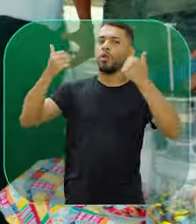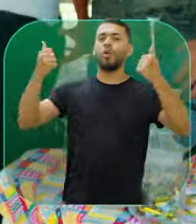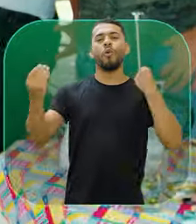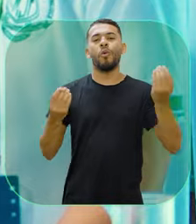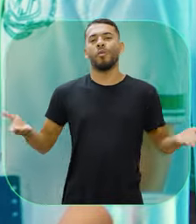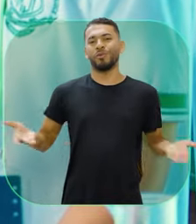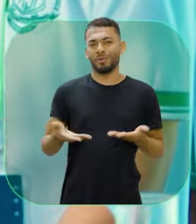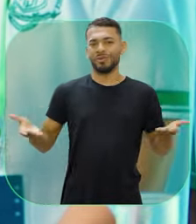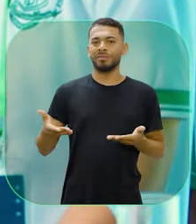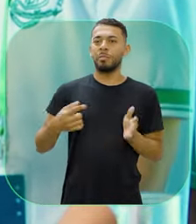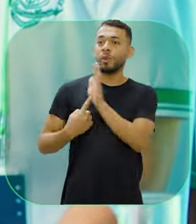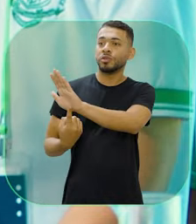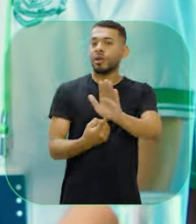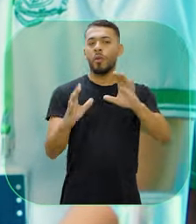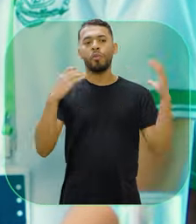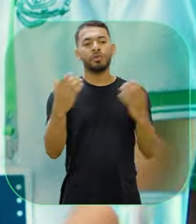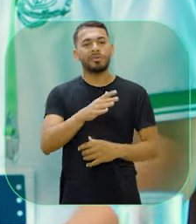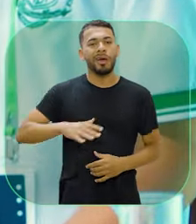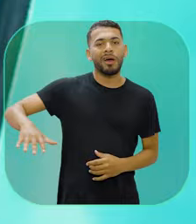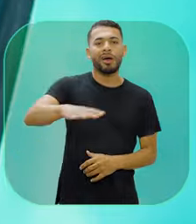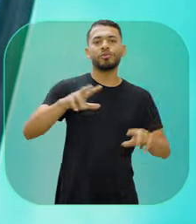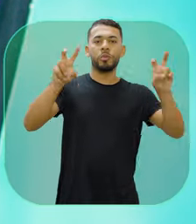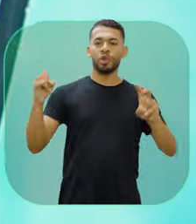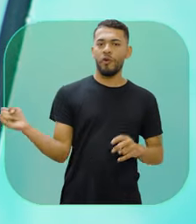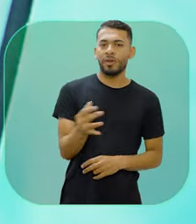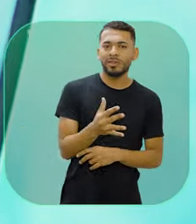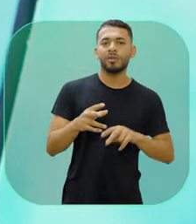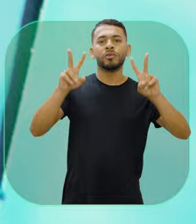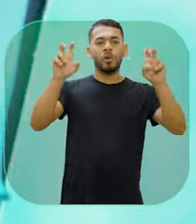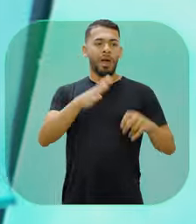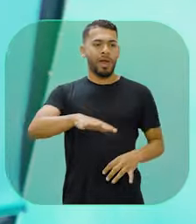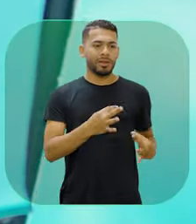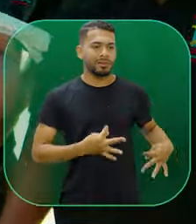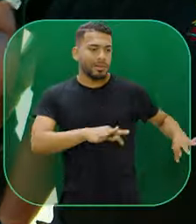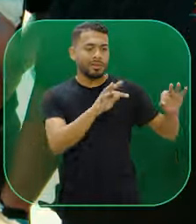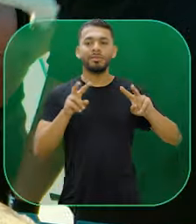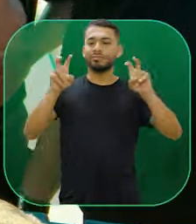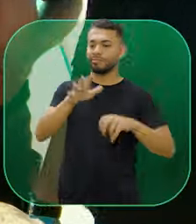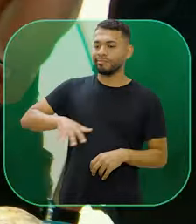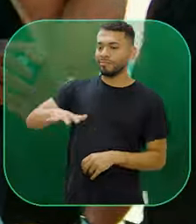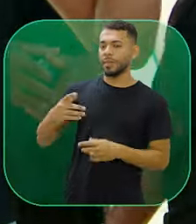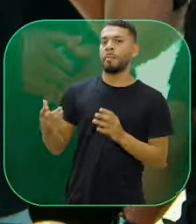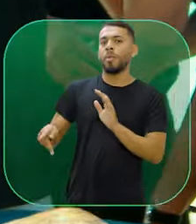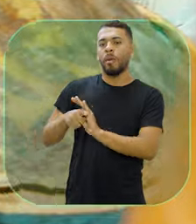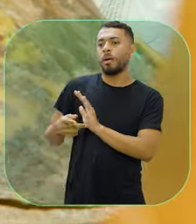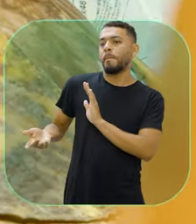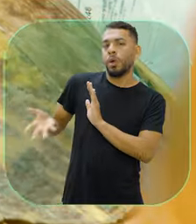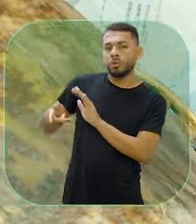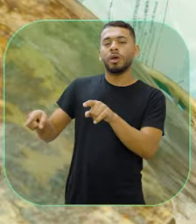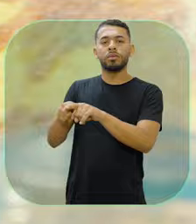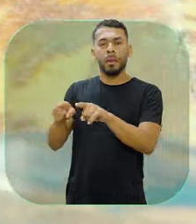né, como ele é hoje, para a comunidade, as inovações, a parte tecnológica, a parte de